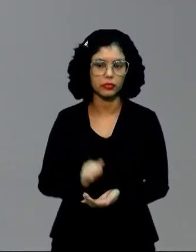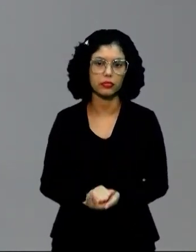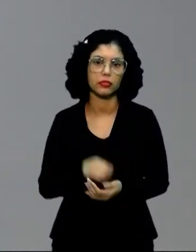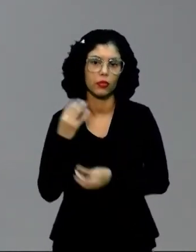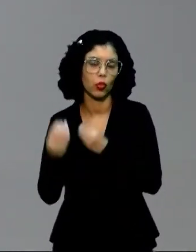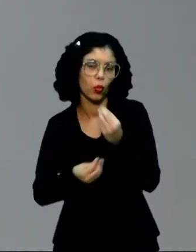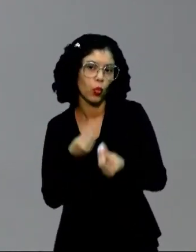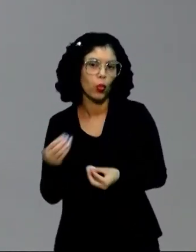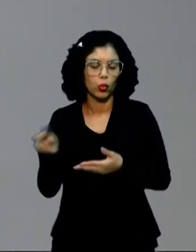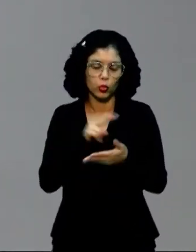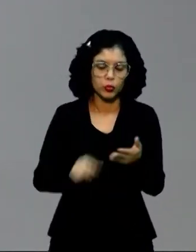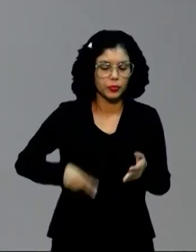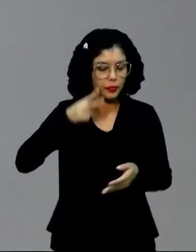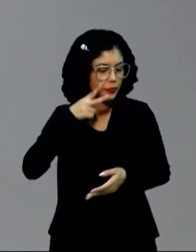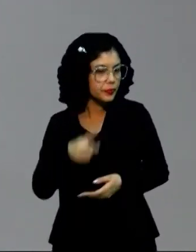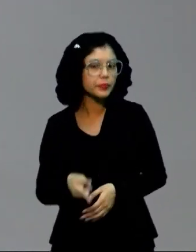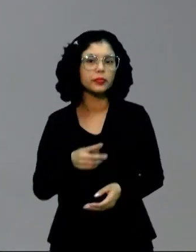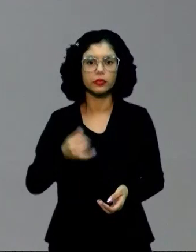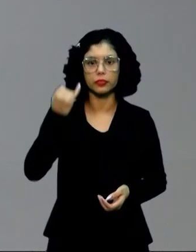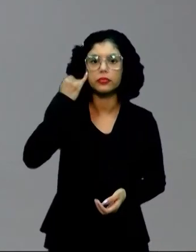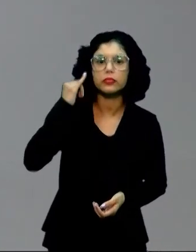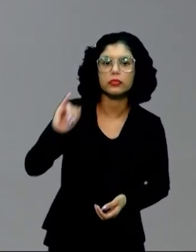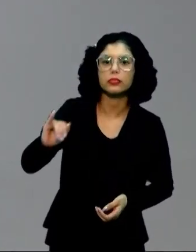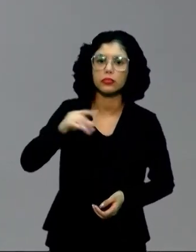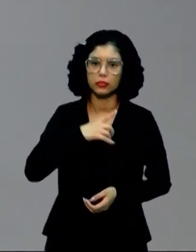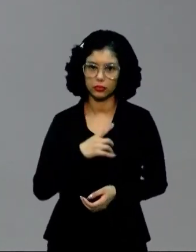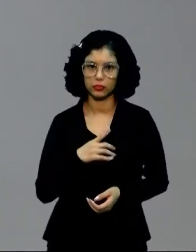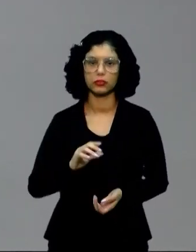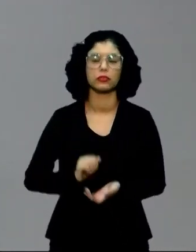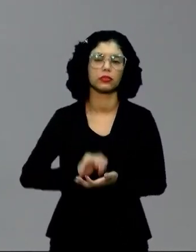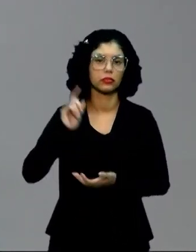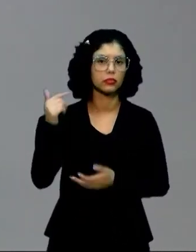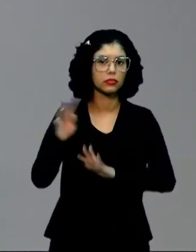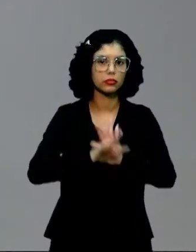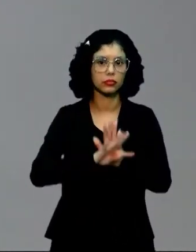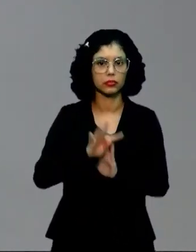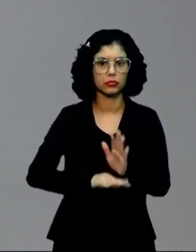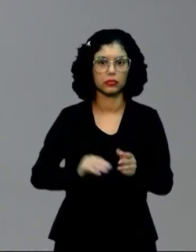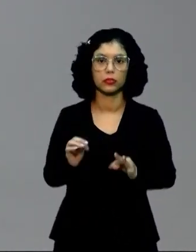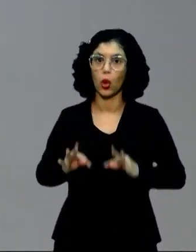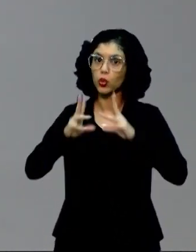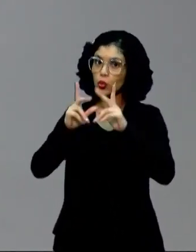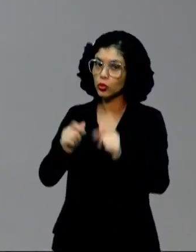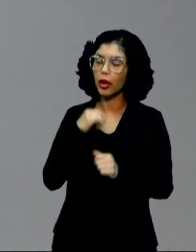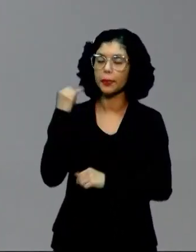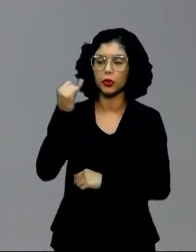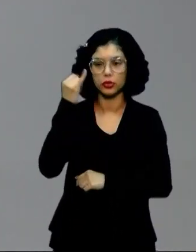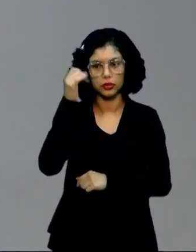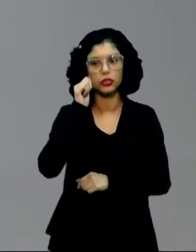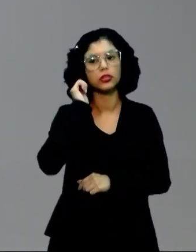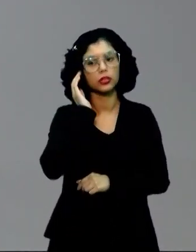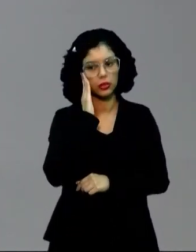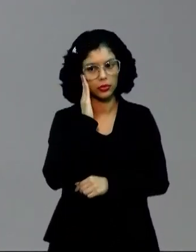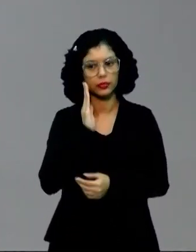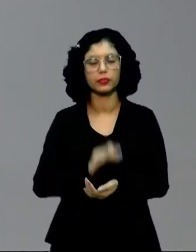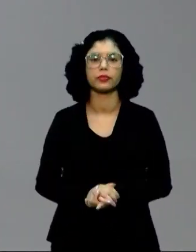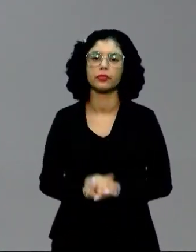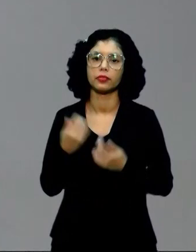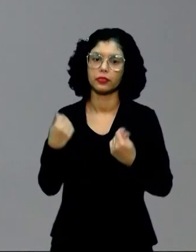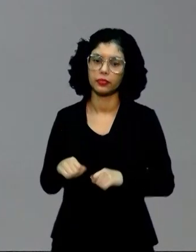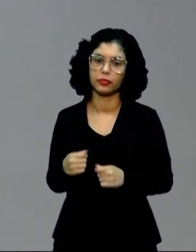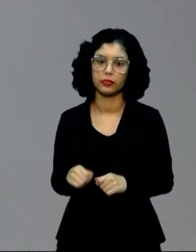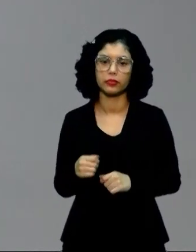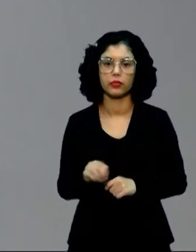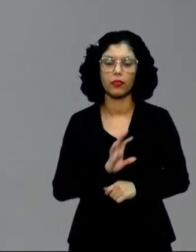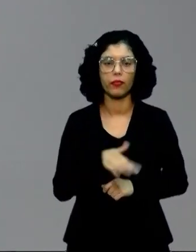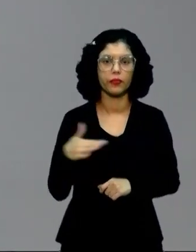de que maneira eu decido, a ideia que eu tenho ali daquele texto, tá? Então, tudo isso é importante e é necessário. Então, quando